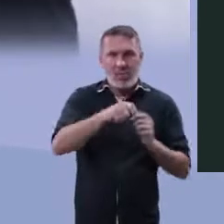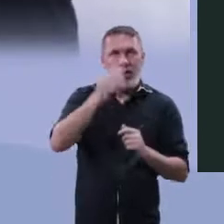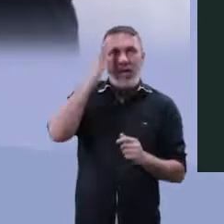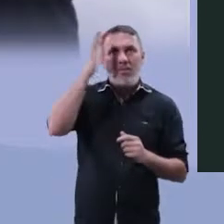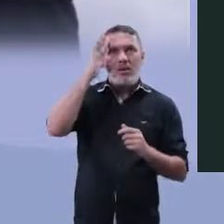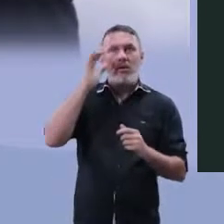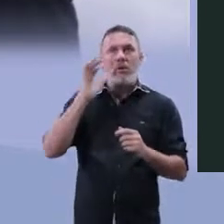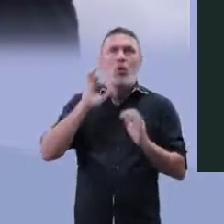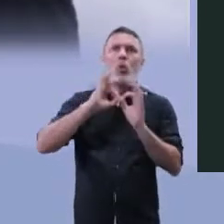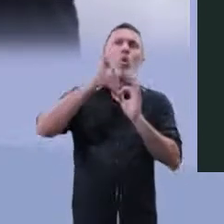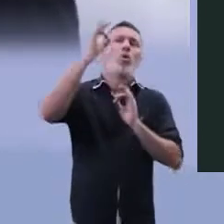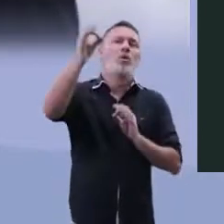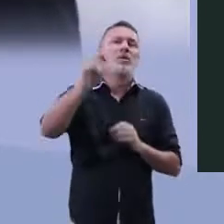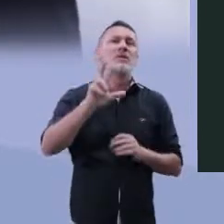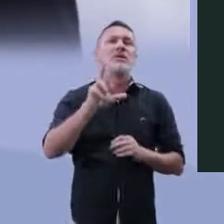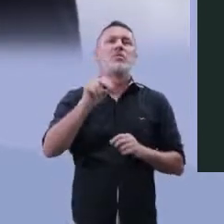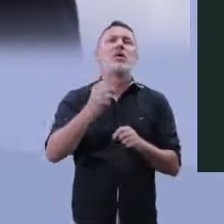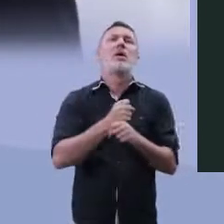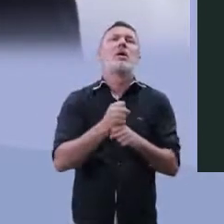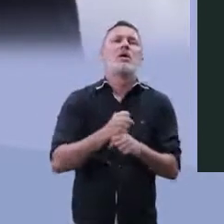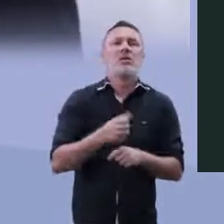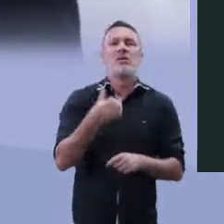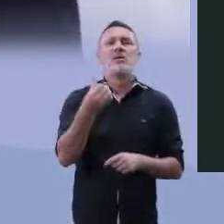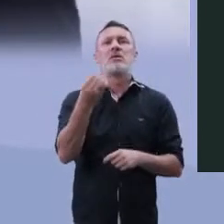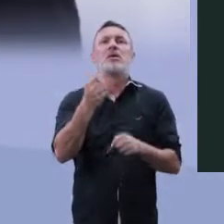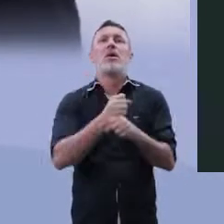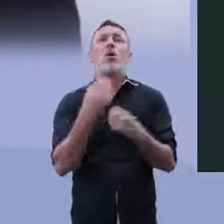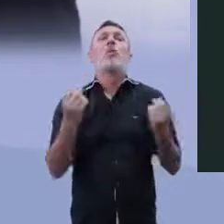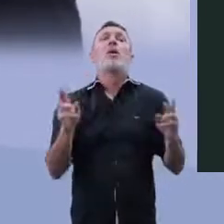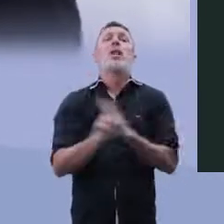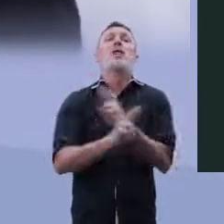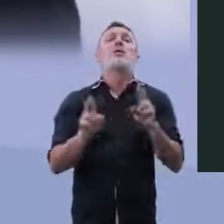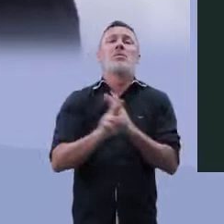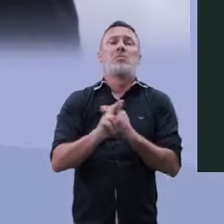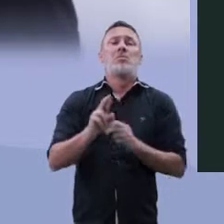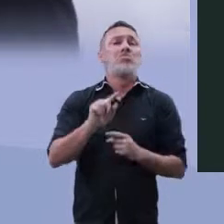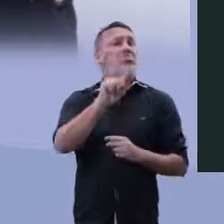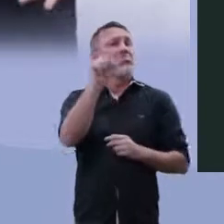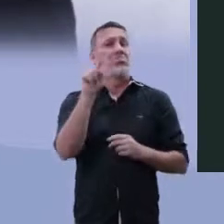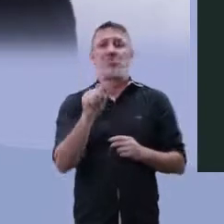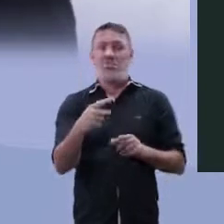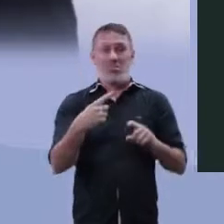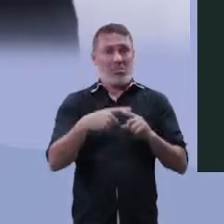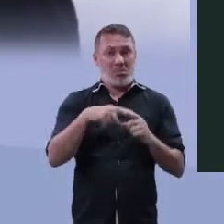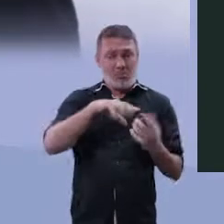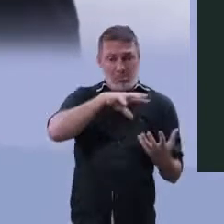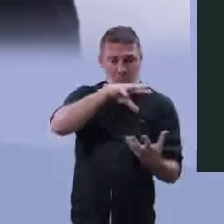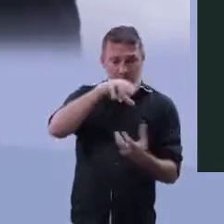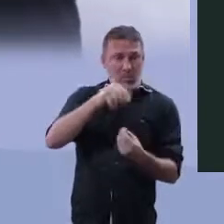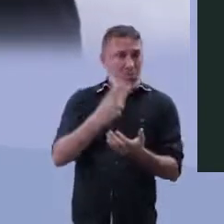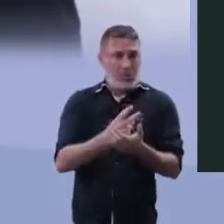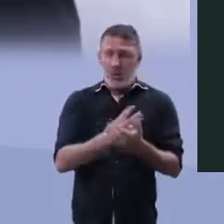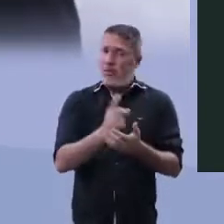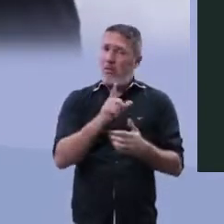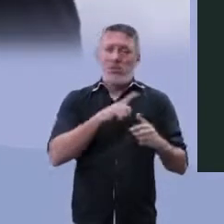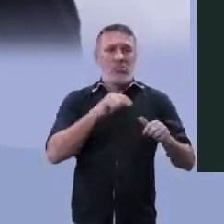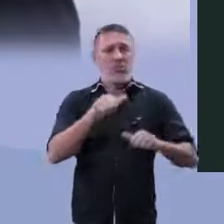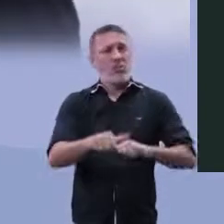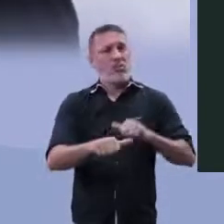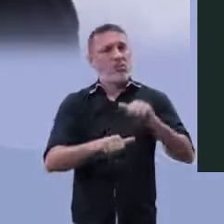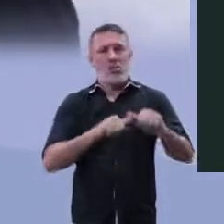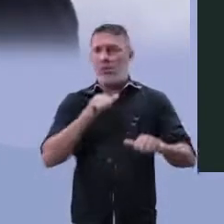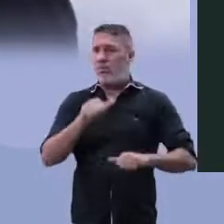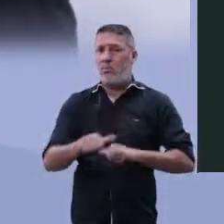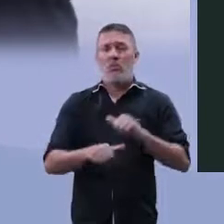as relações sociais mais daqui a 50 anos, 60, 100 anos, né? Porque essas relações elas